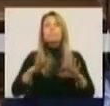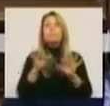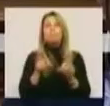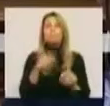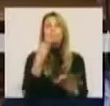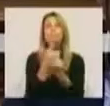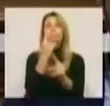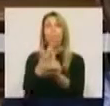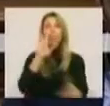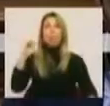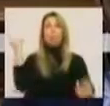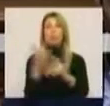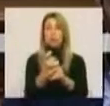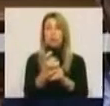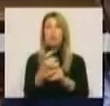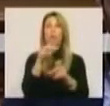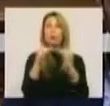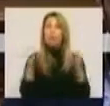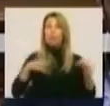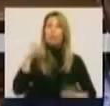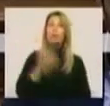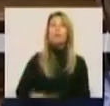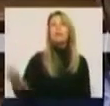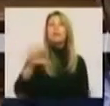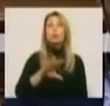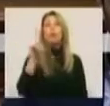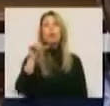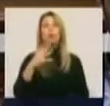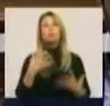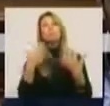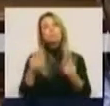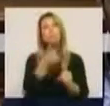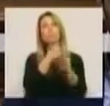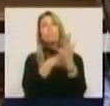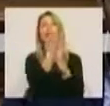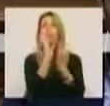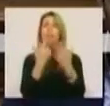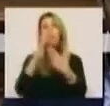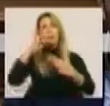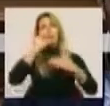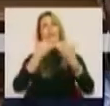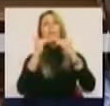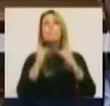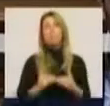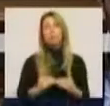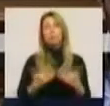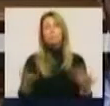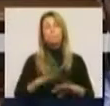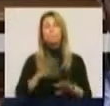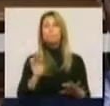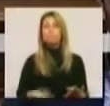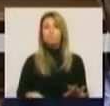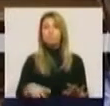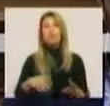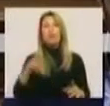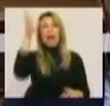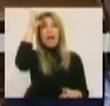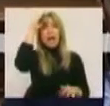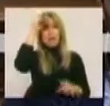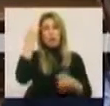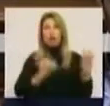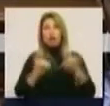monitorização a nível nacional, assim como a subsequente implementação de medidas de mitigação. Por isto, o atropelamento de animais continua